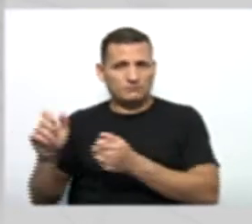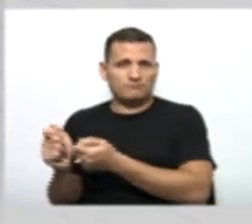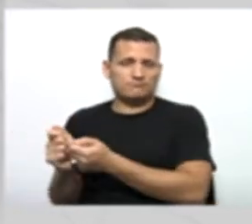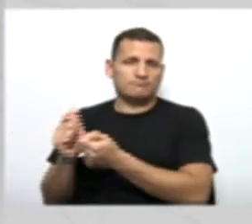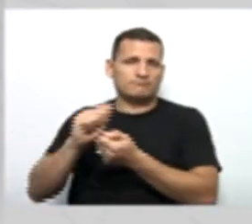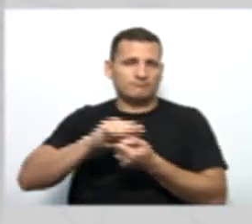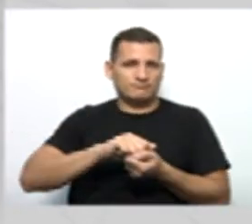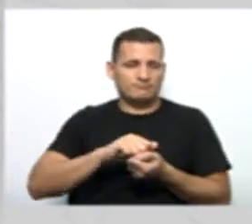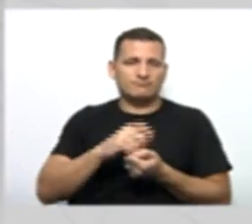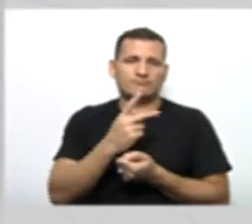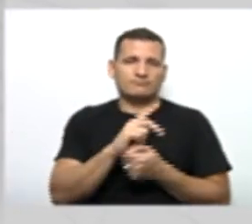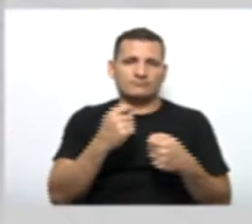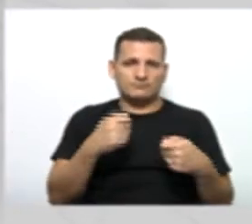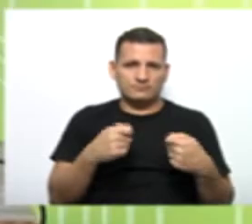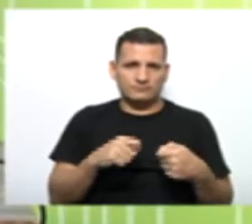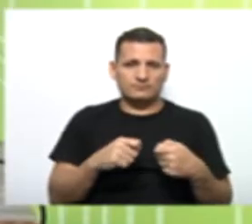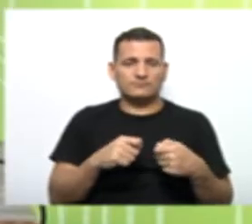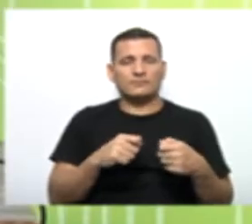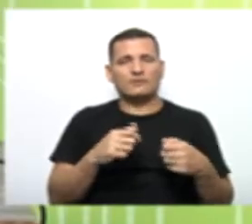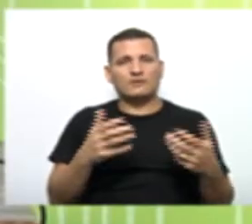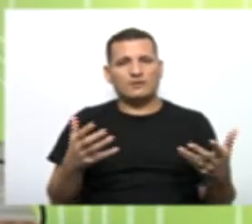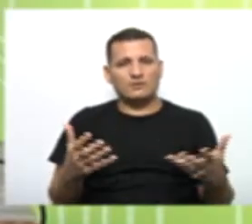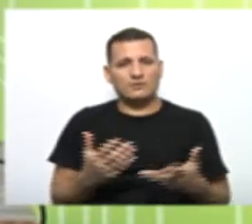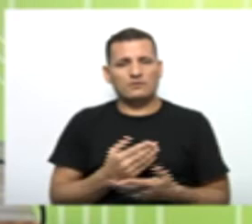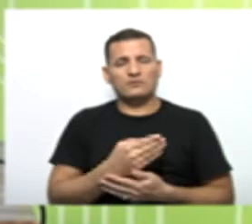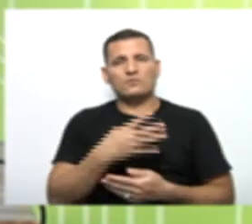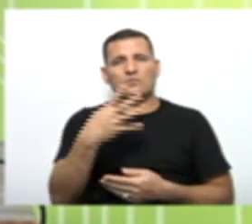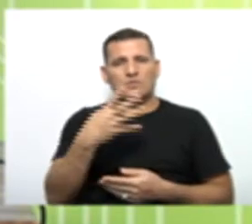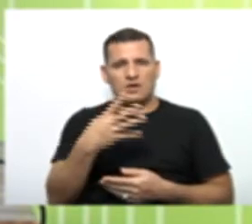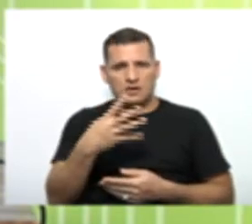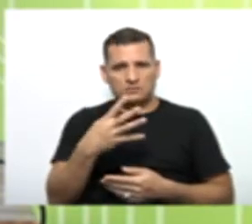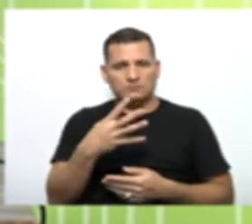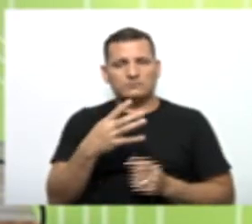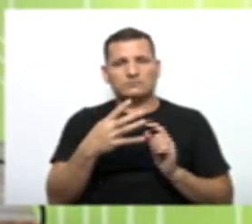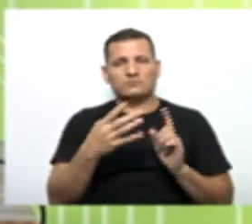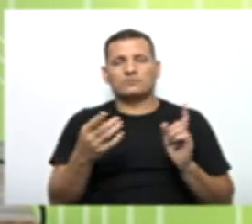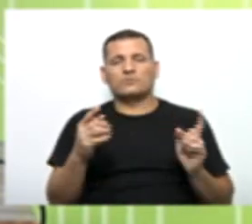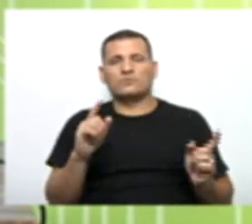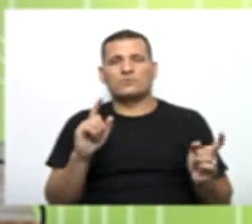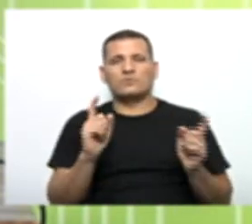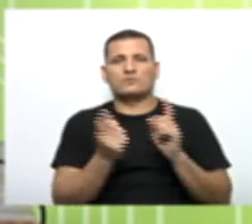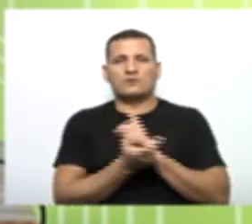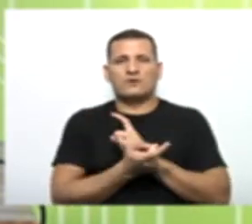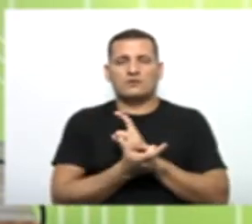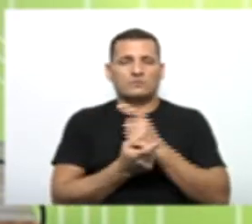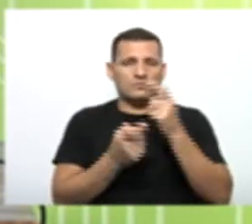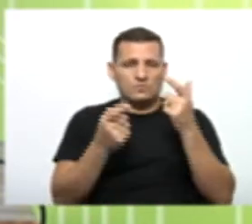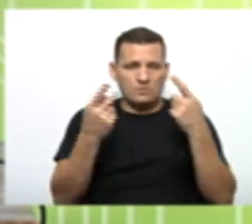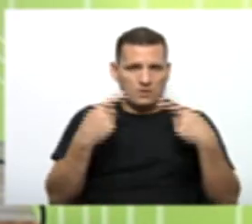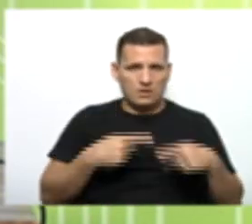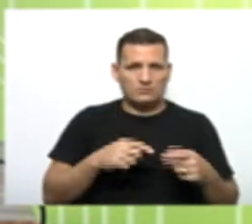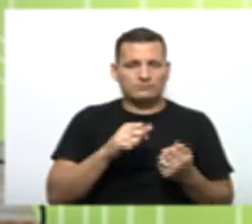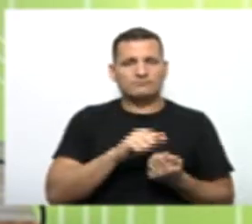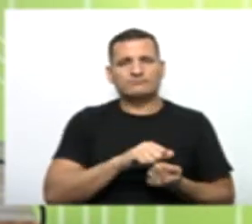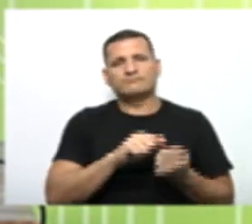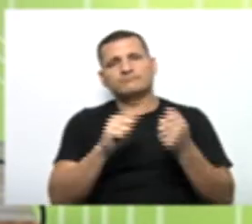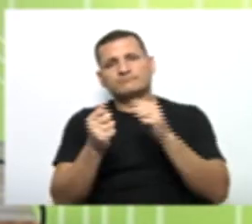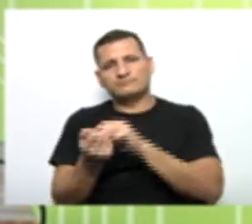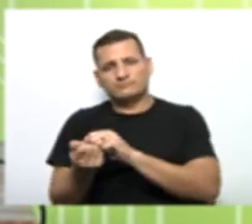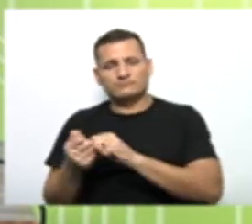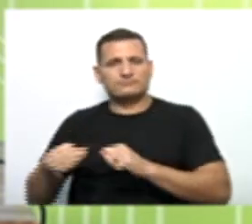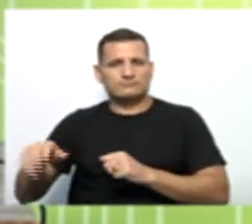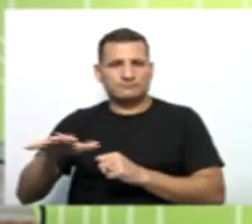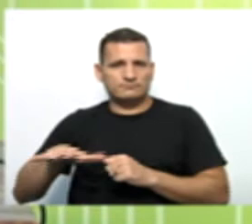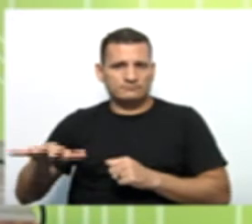dele. Agora, no terceiro estágio, o homem está fazendo o contrário. Está procurando ajustar as necessidades dele ao meio